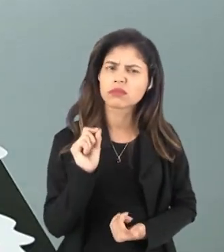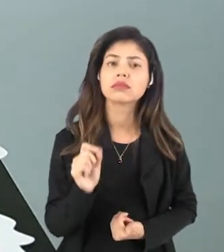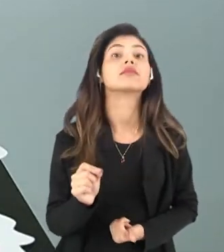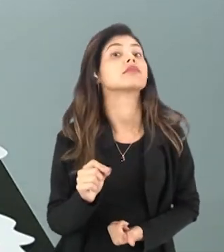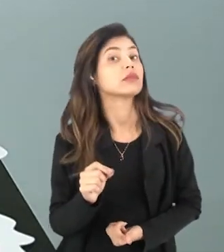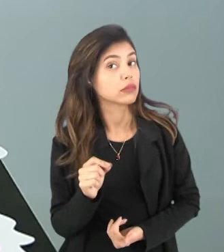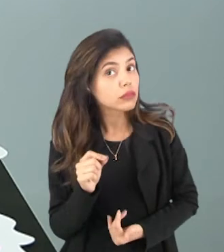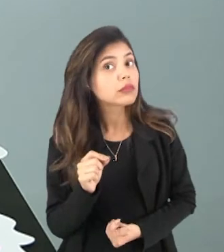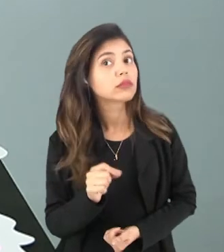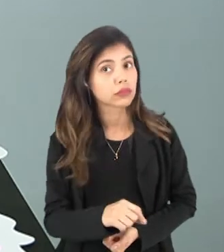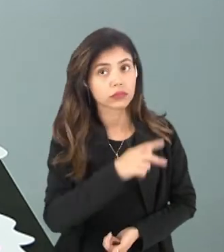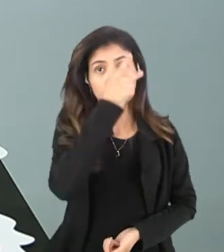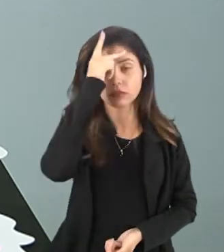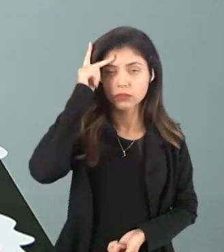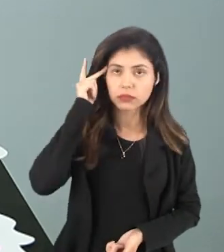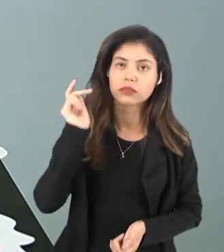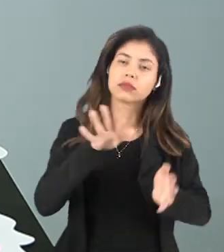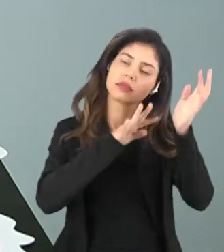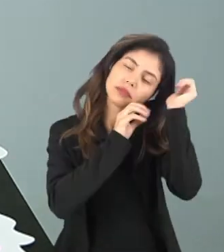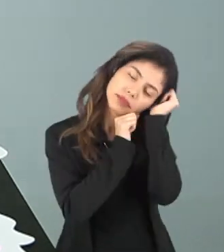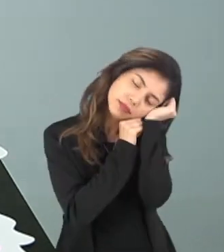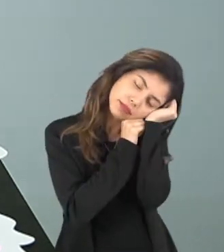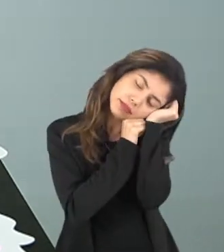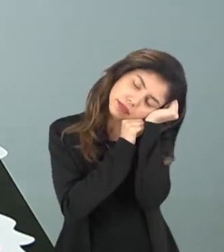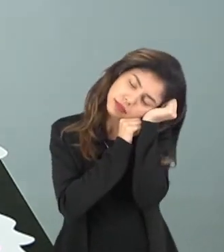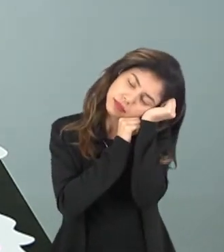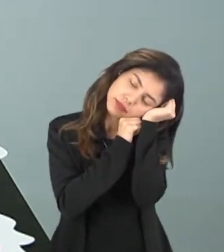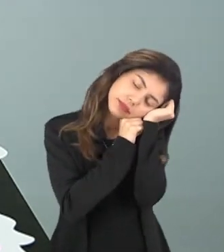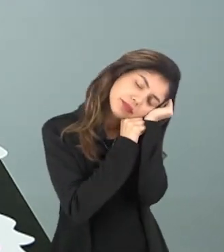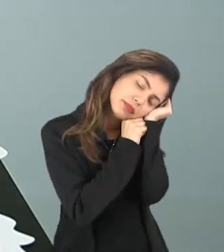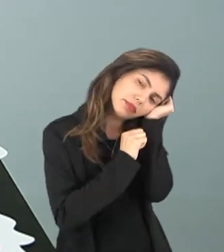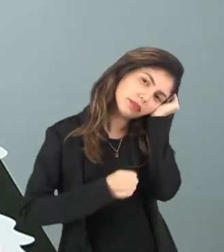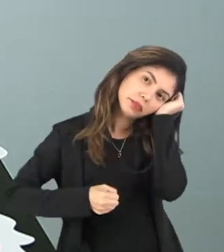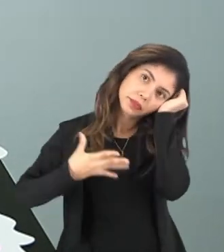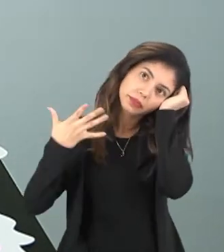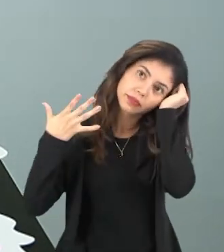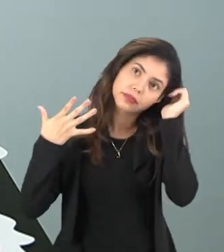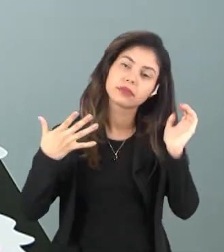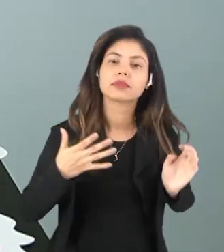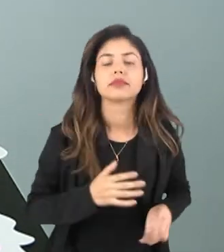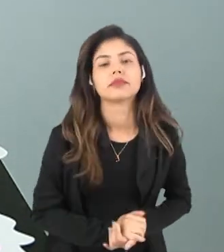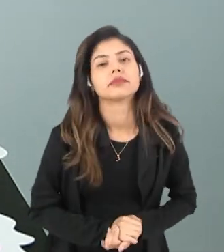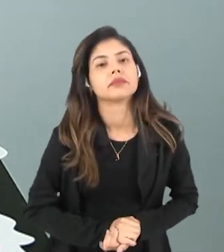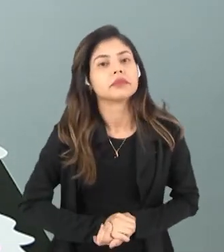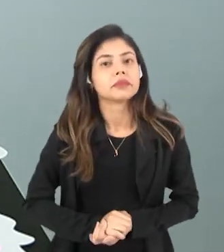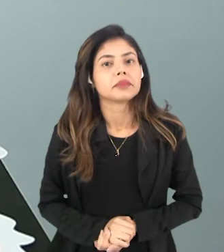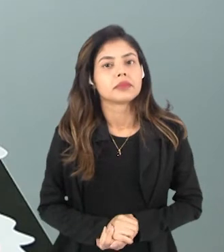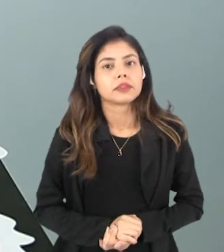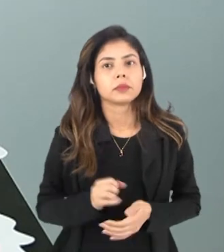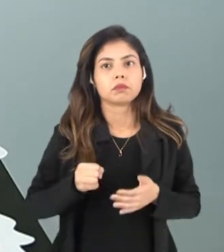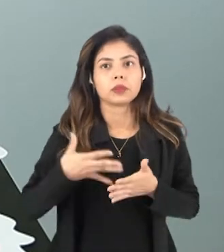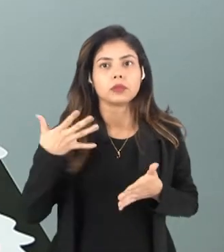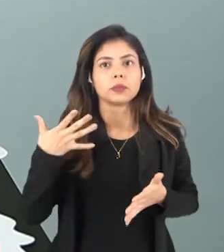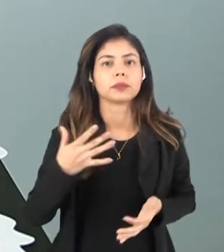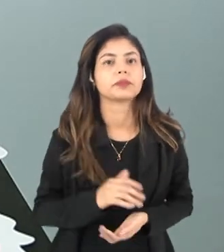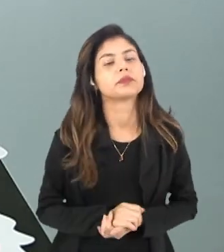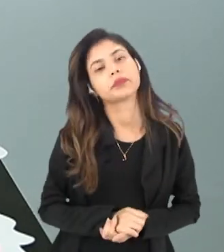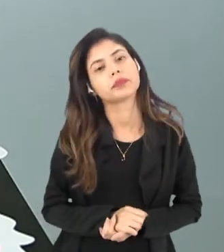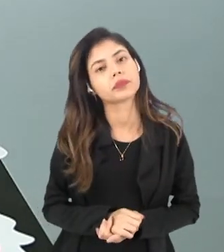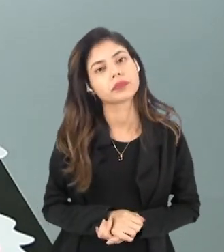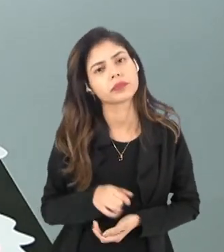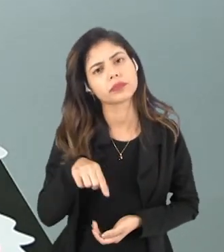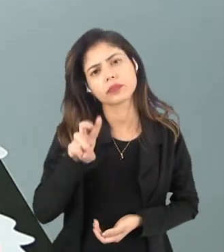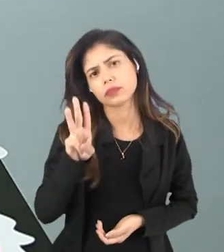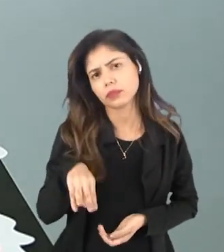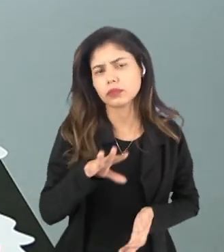a pessoa que dorme muito muito bem quem